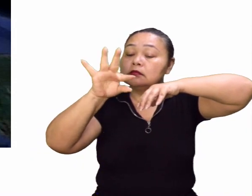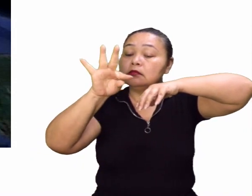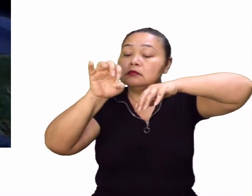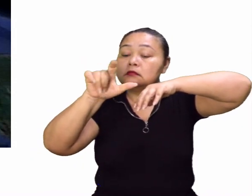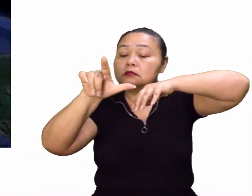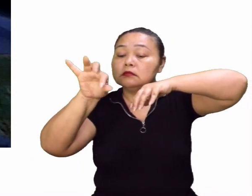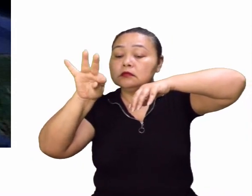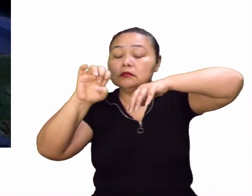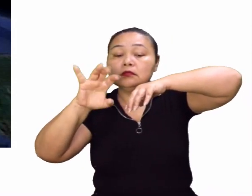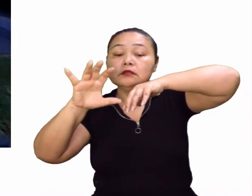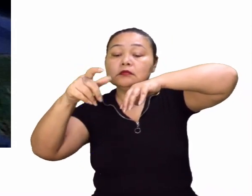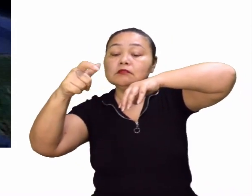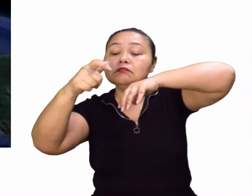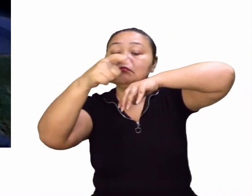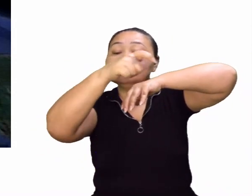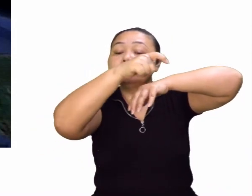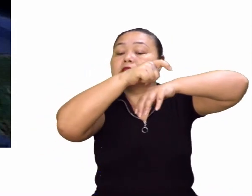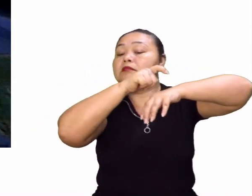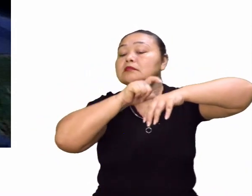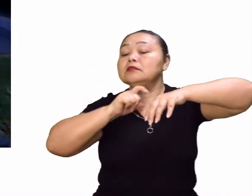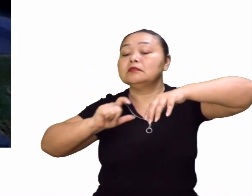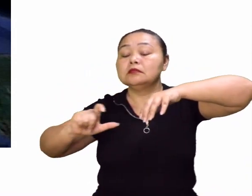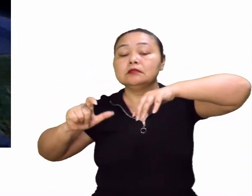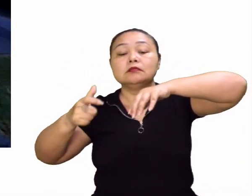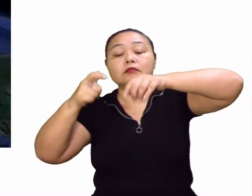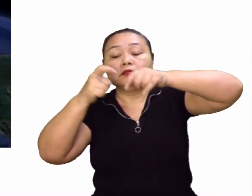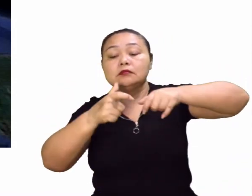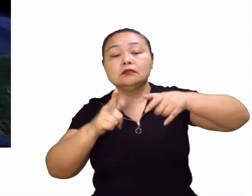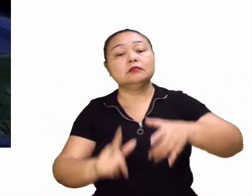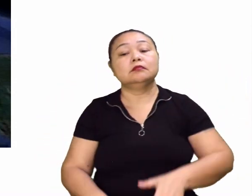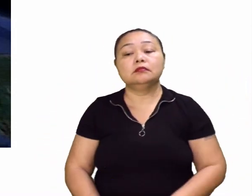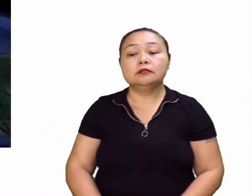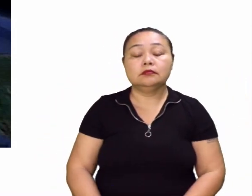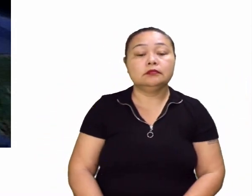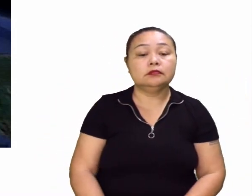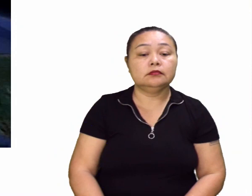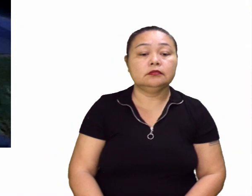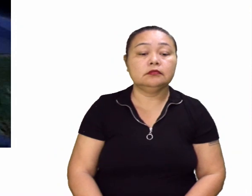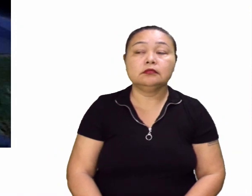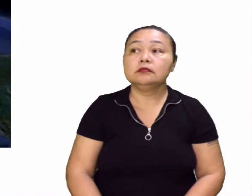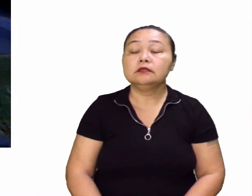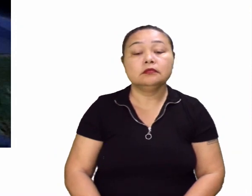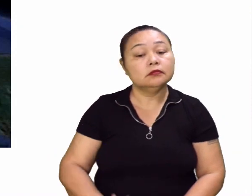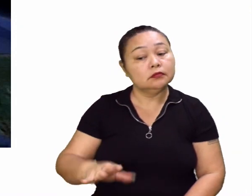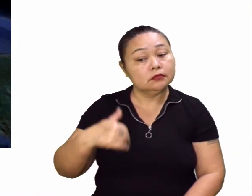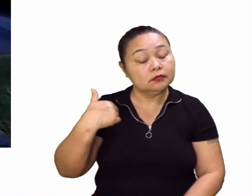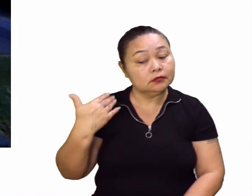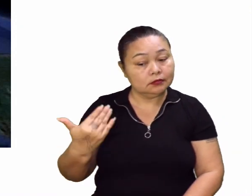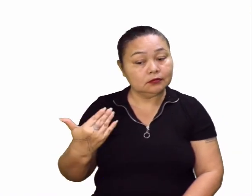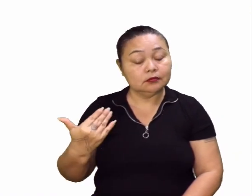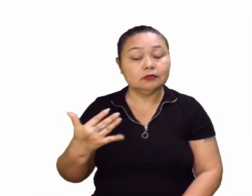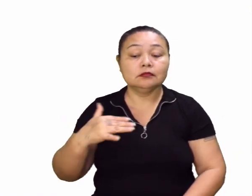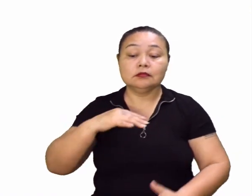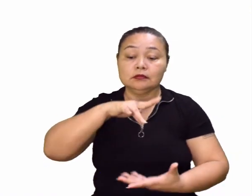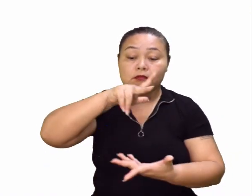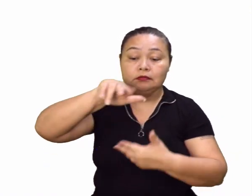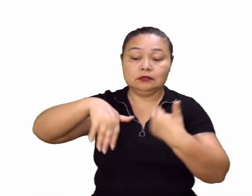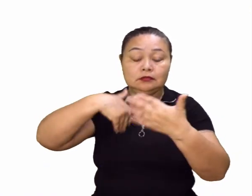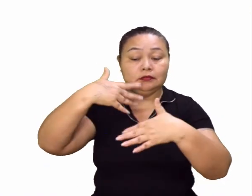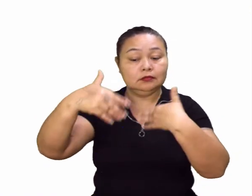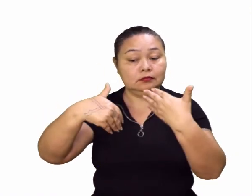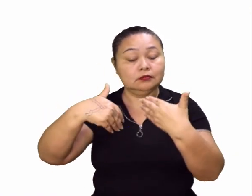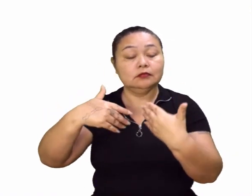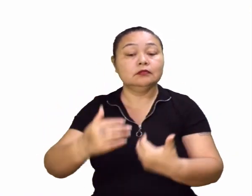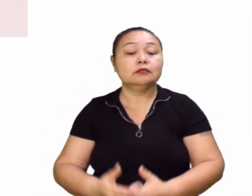instrumentos de geolocalização. Exatamente. Não é isso? Com certeza. Então, estamos num mundo muito avançado,